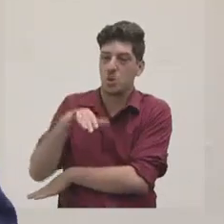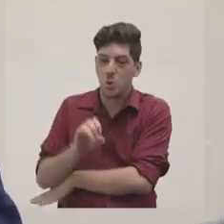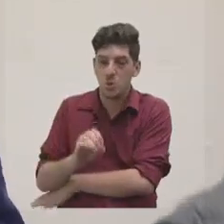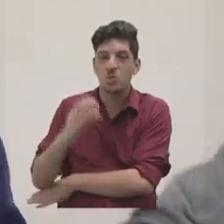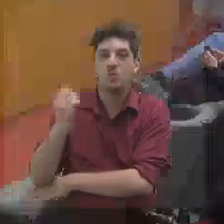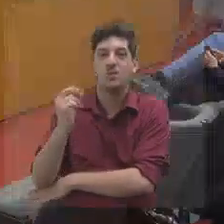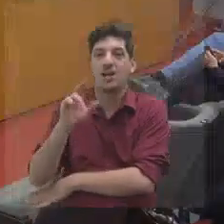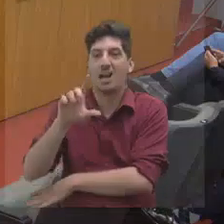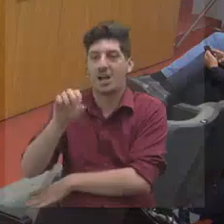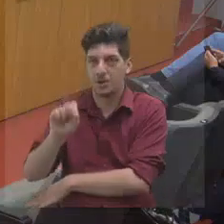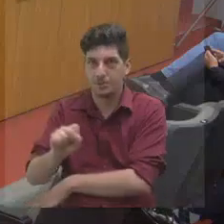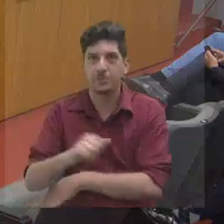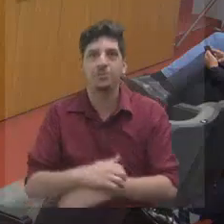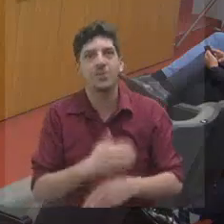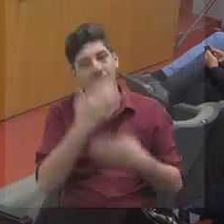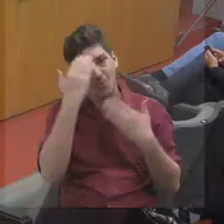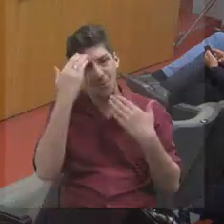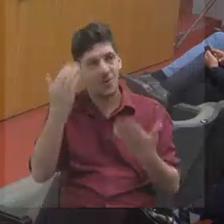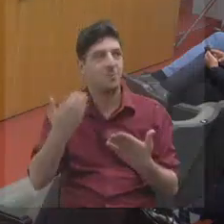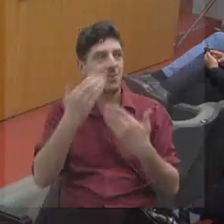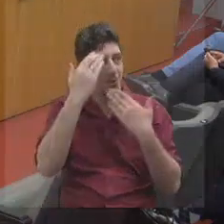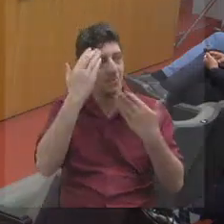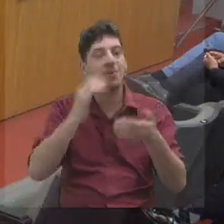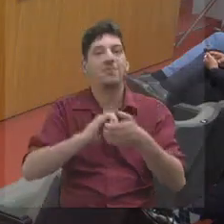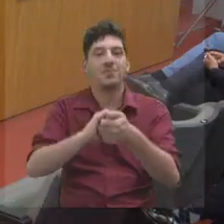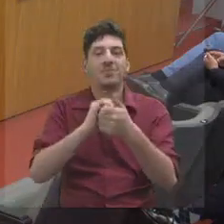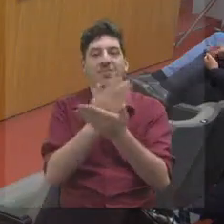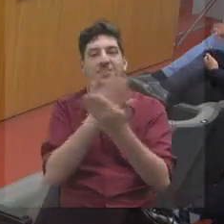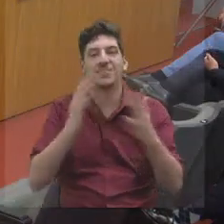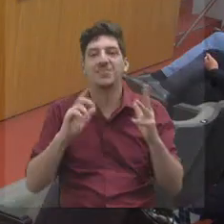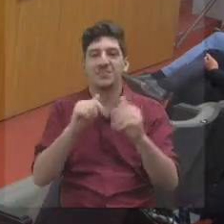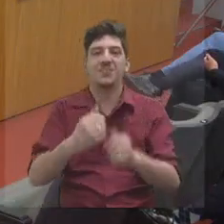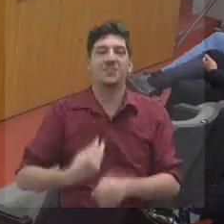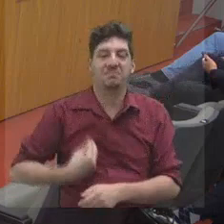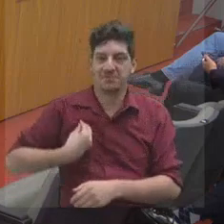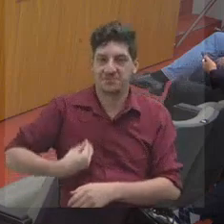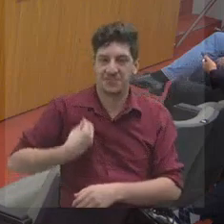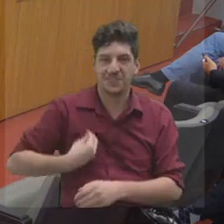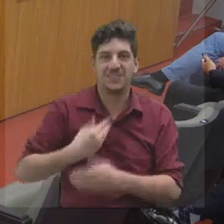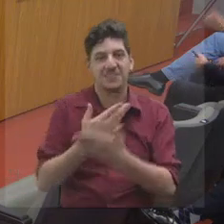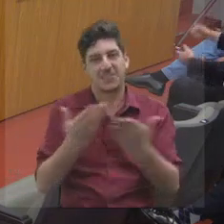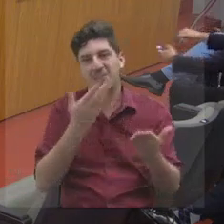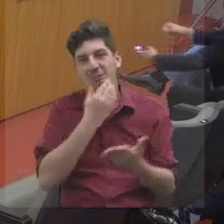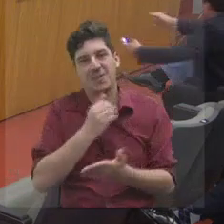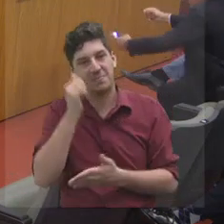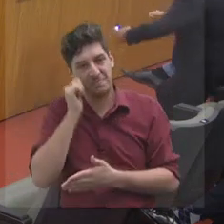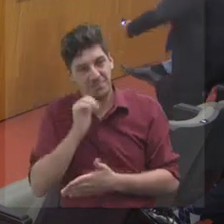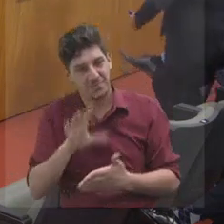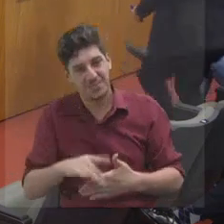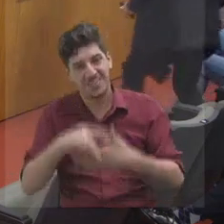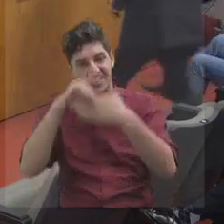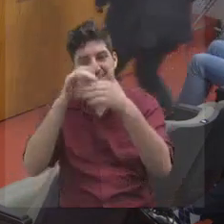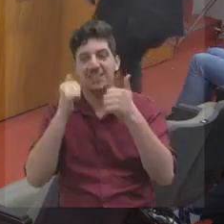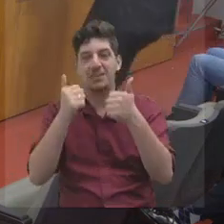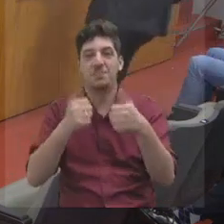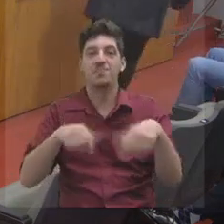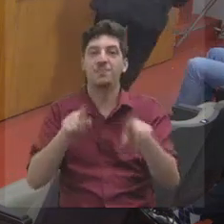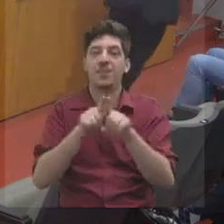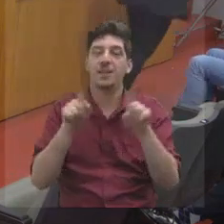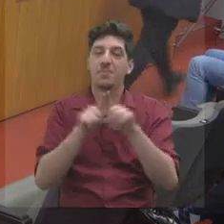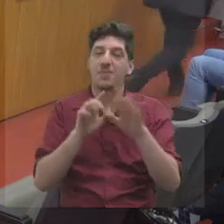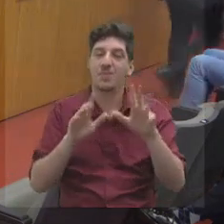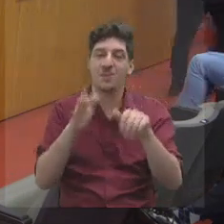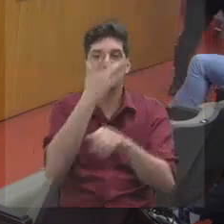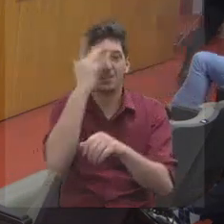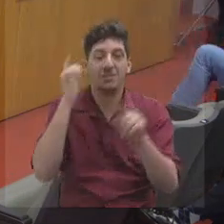Cristiano sua pessoa cumprimentar todos os nobres parlamentares aqui presente senhoras e senhores as lideranças também todos os